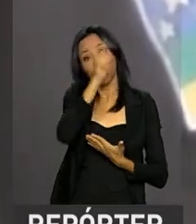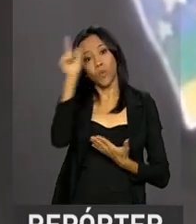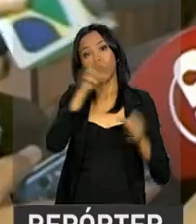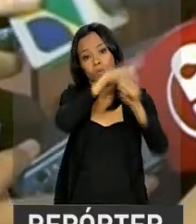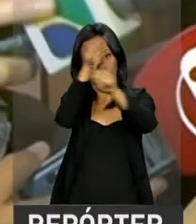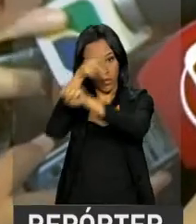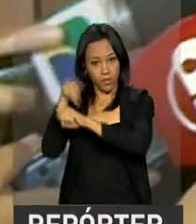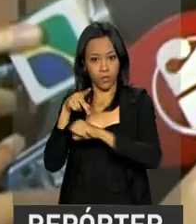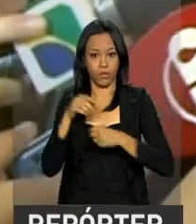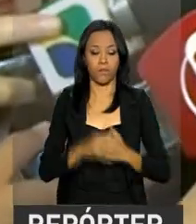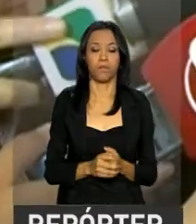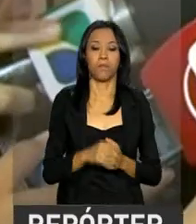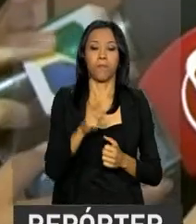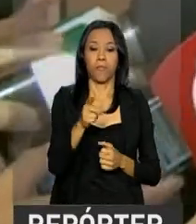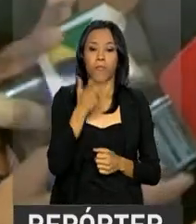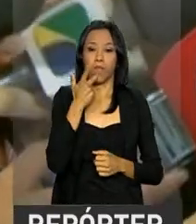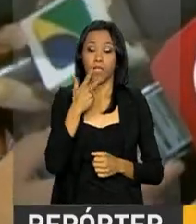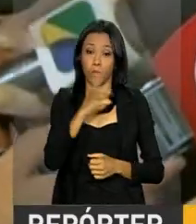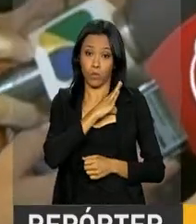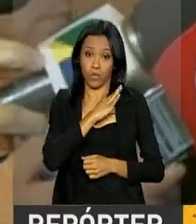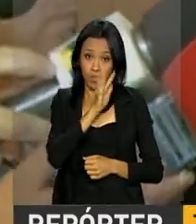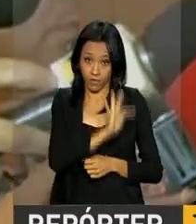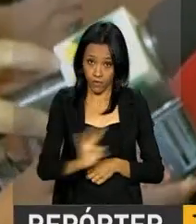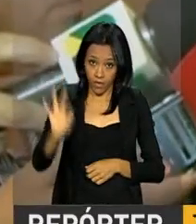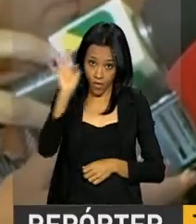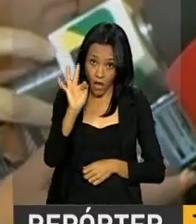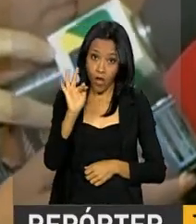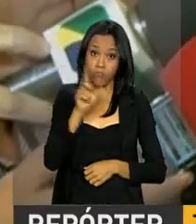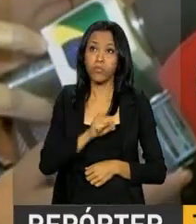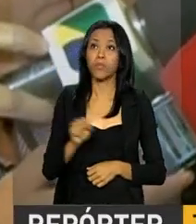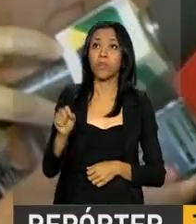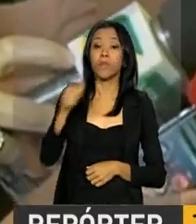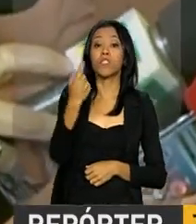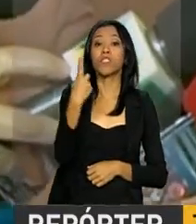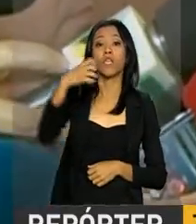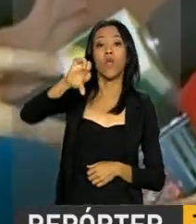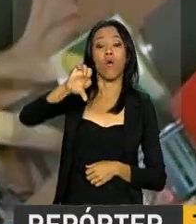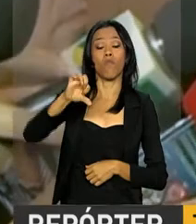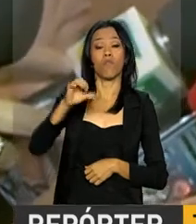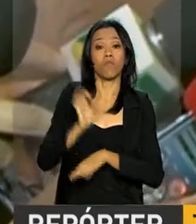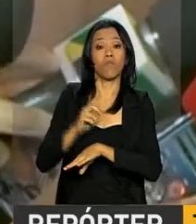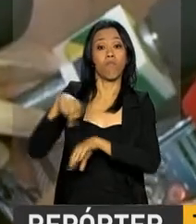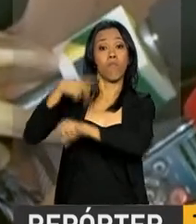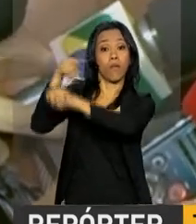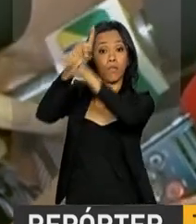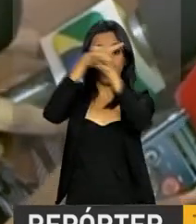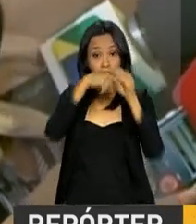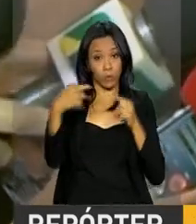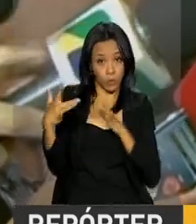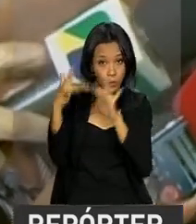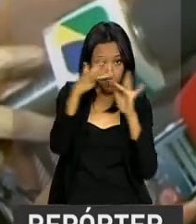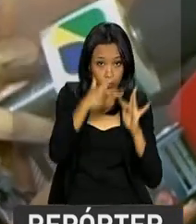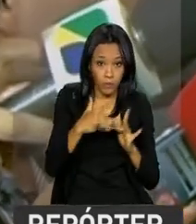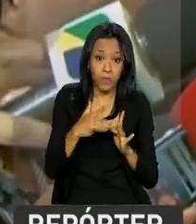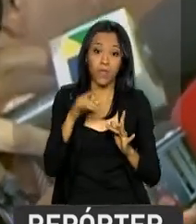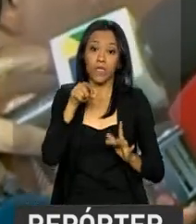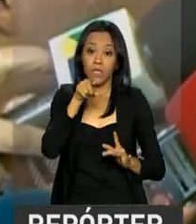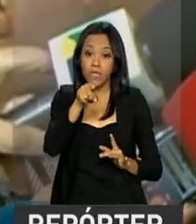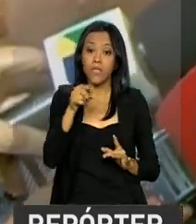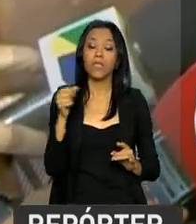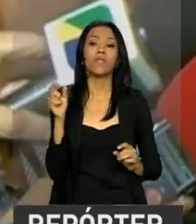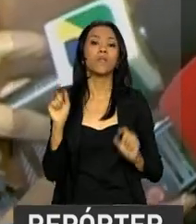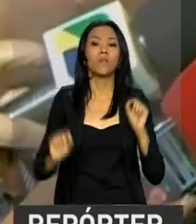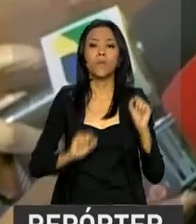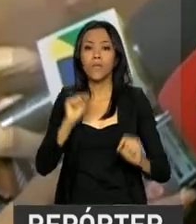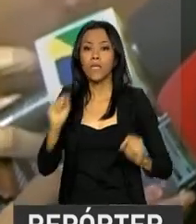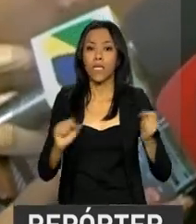pais existe a polícia federal tem a dia do sim 19 países o chade ligação e vários outros e nesse espaço que